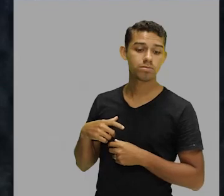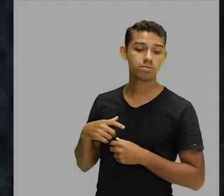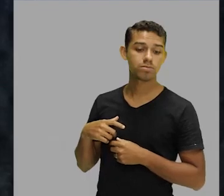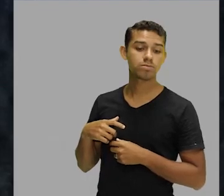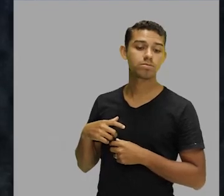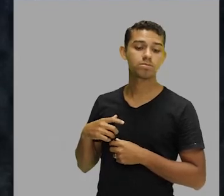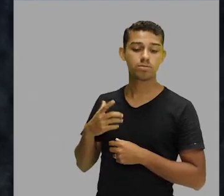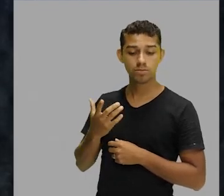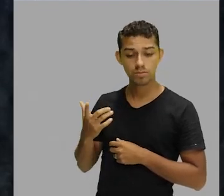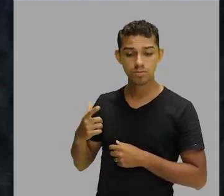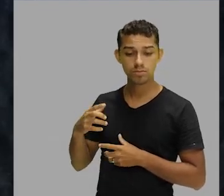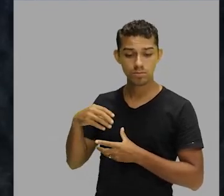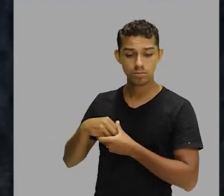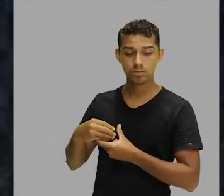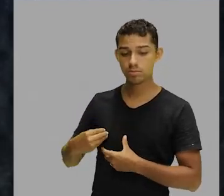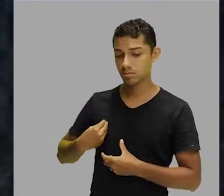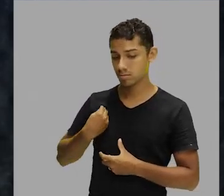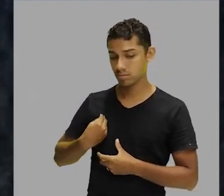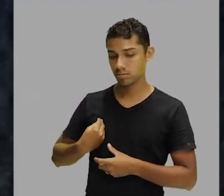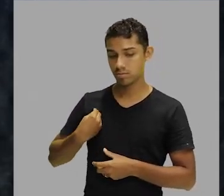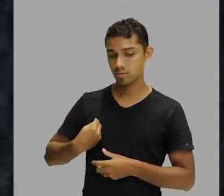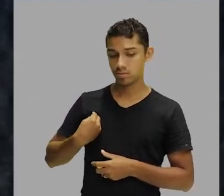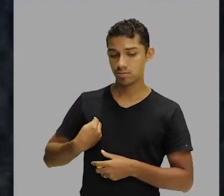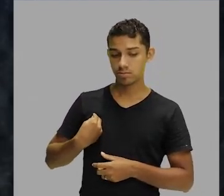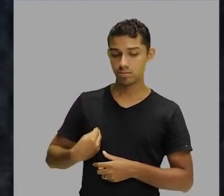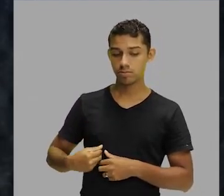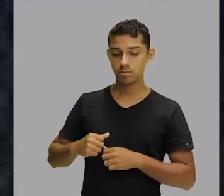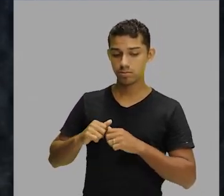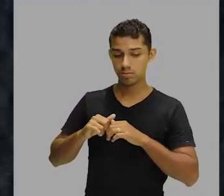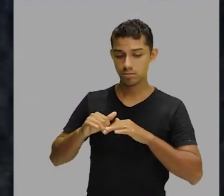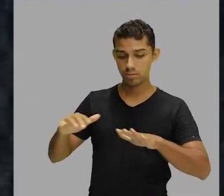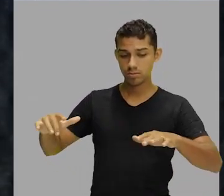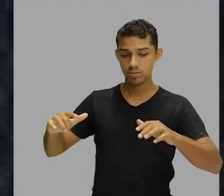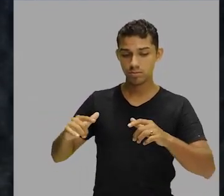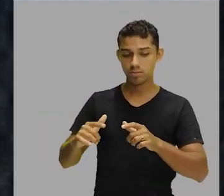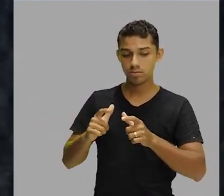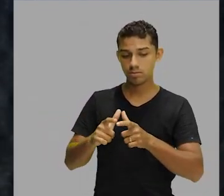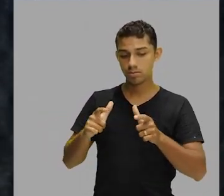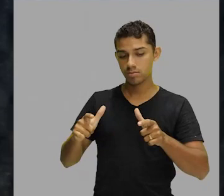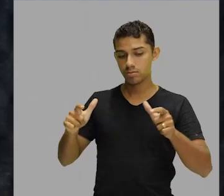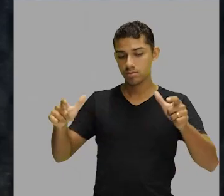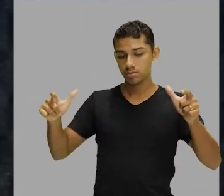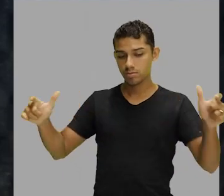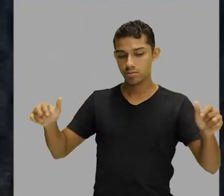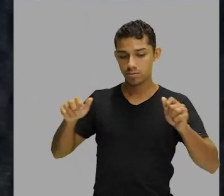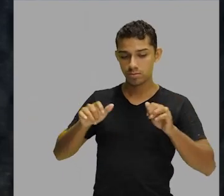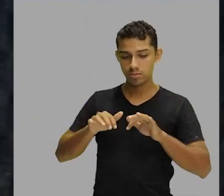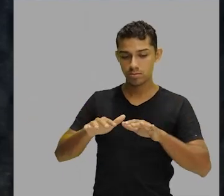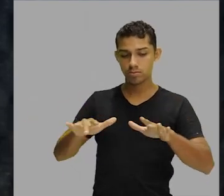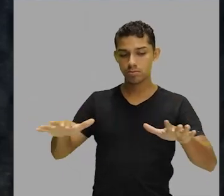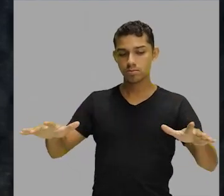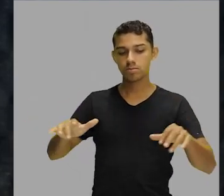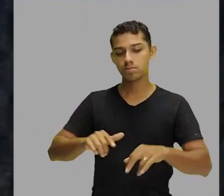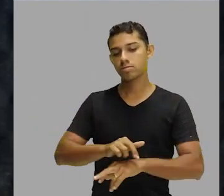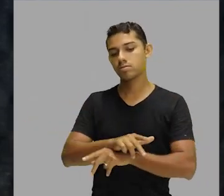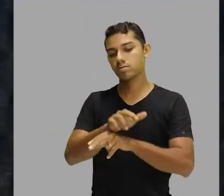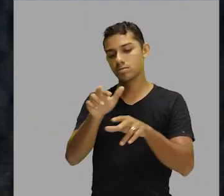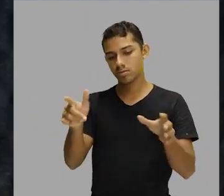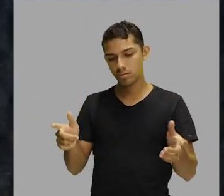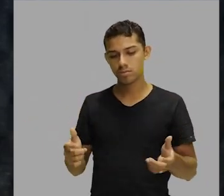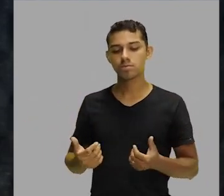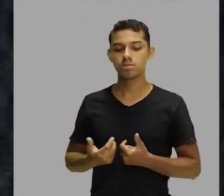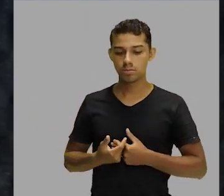vai agora viver normalmente e vai começar a se multiplicar várias e várias vezes. E quando ela